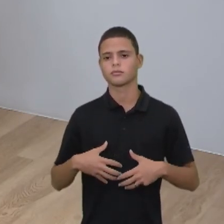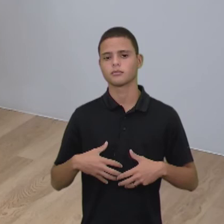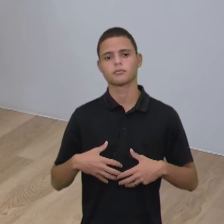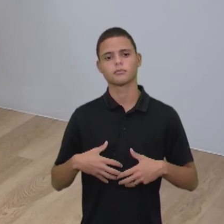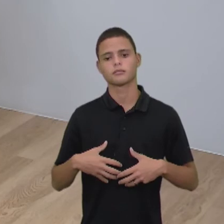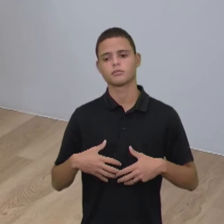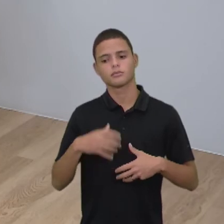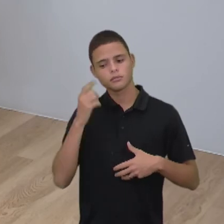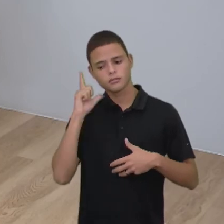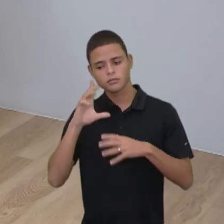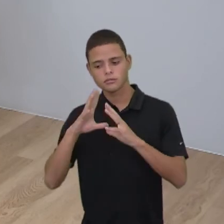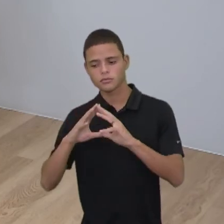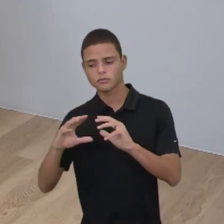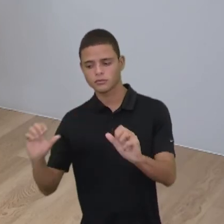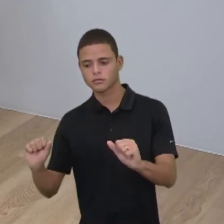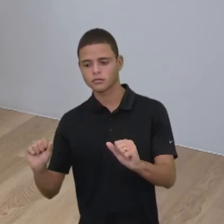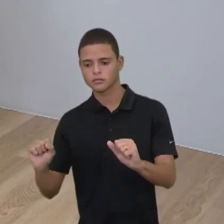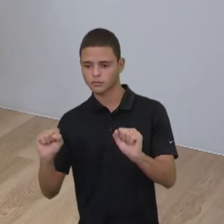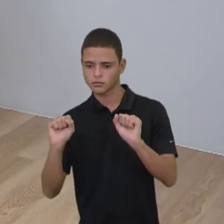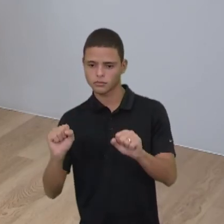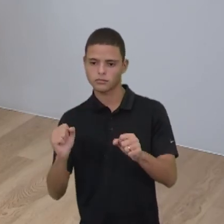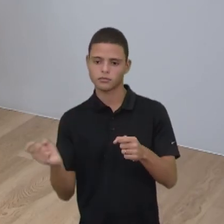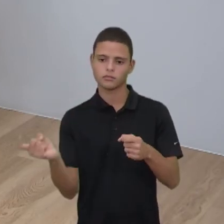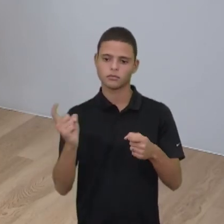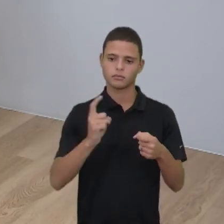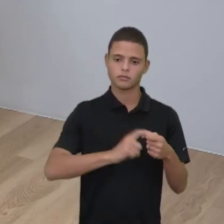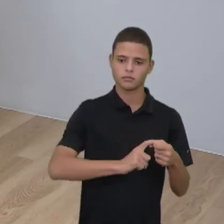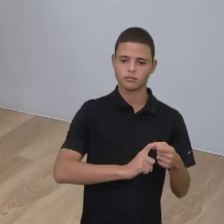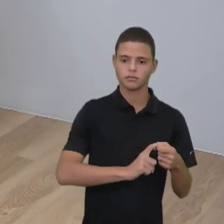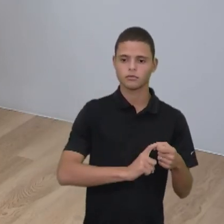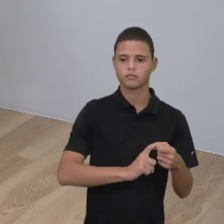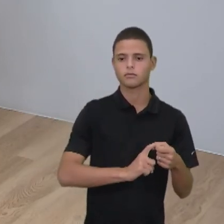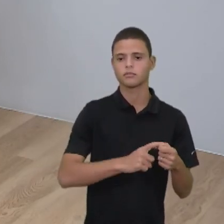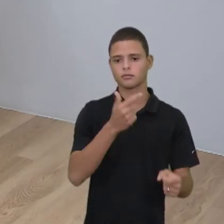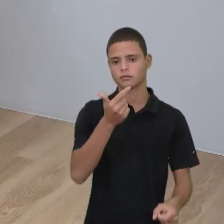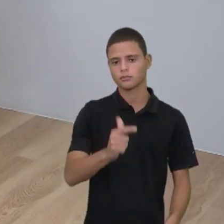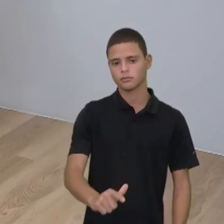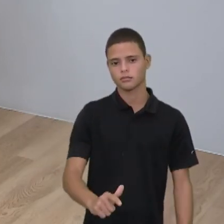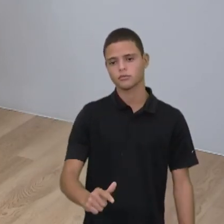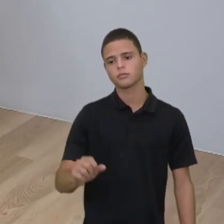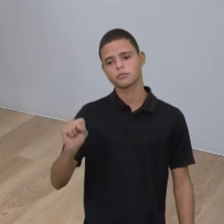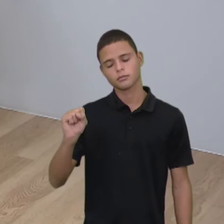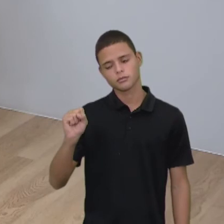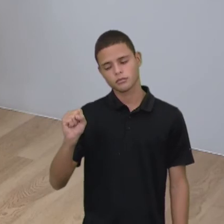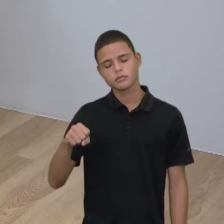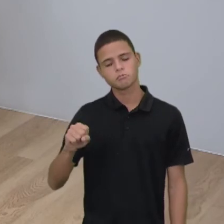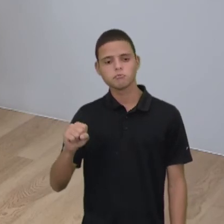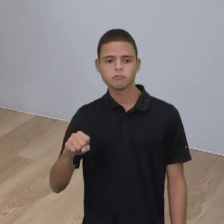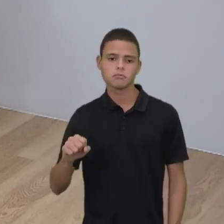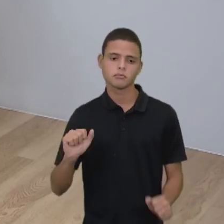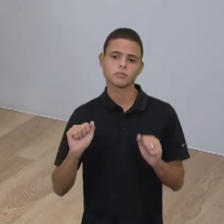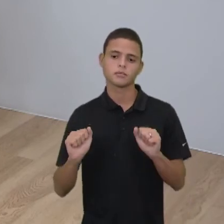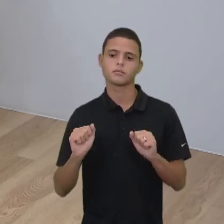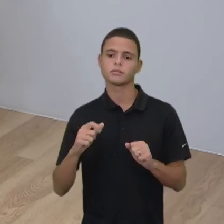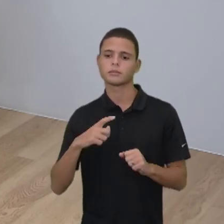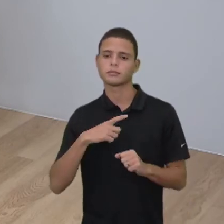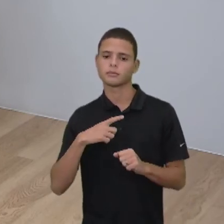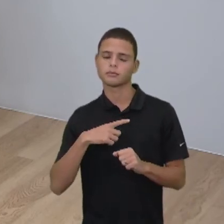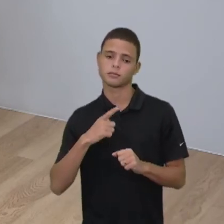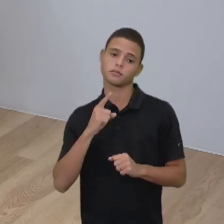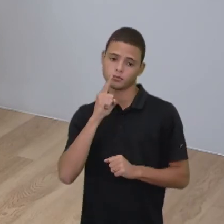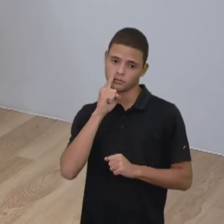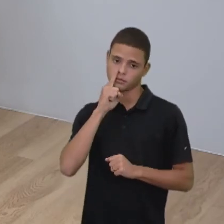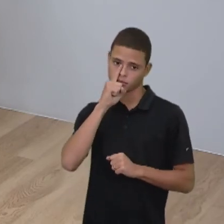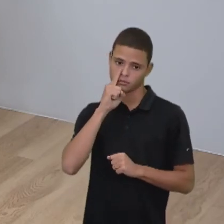curaram, digamos assim, elas podem voltar e apresentar novamente? Sim, seguramente. Existe um risco,